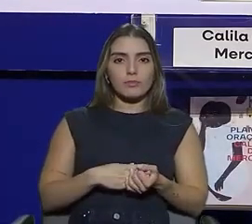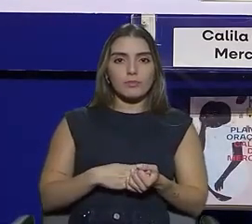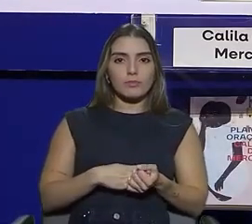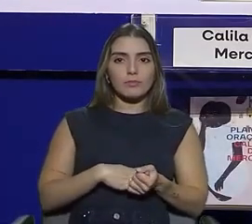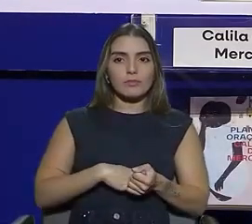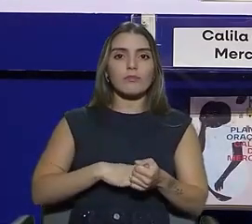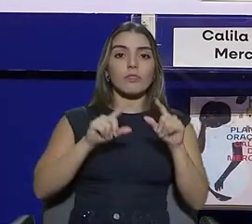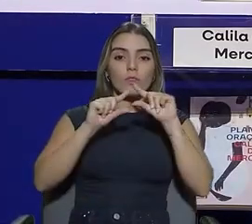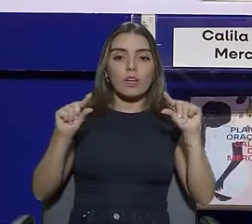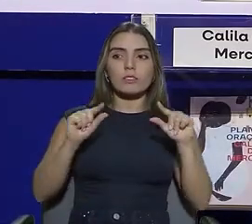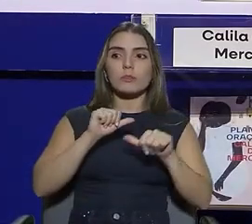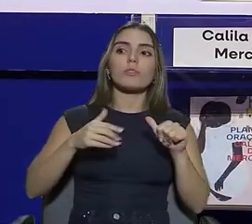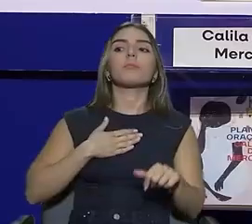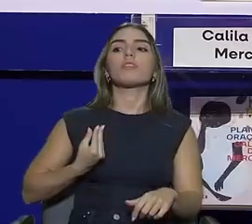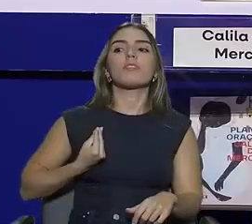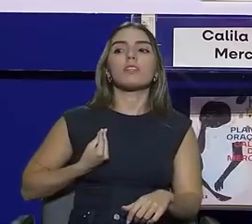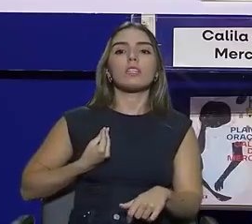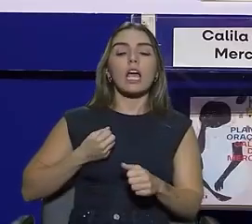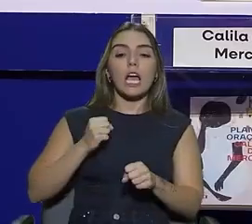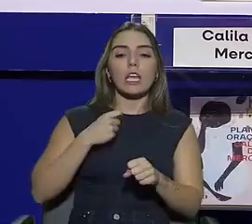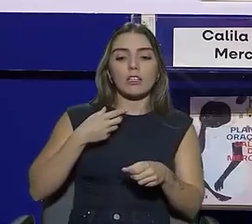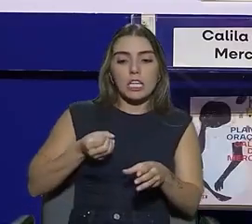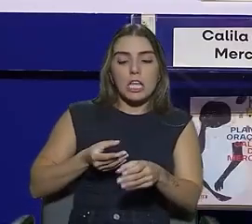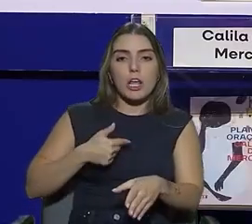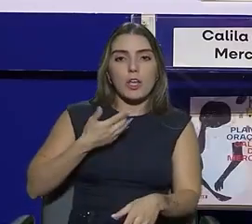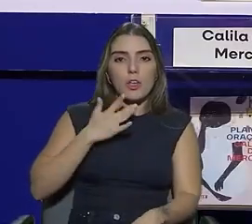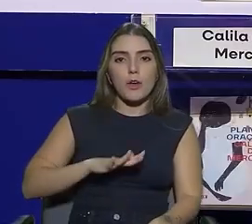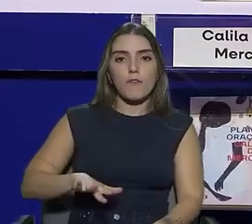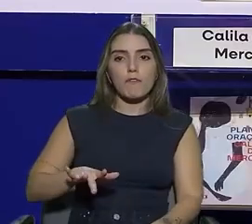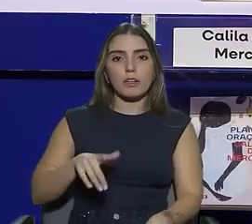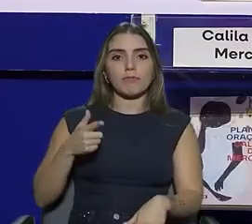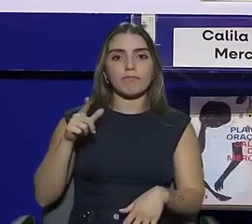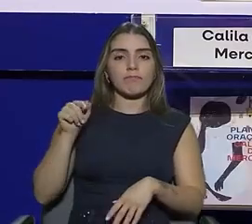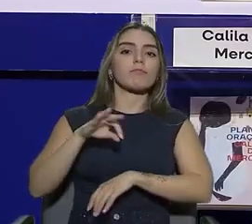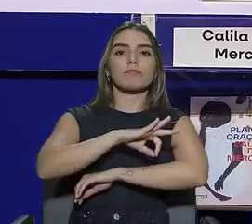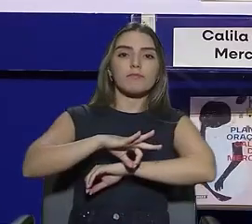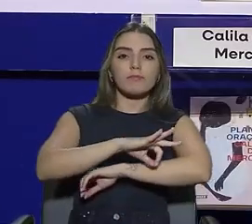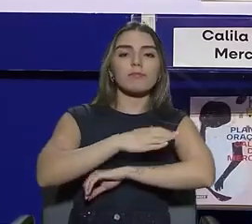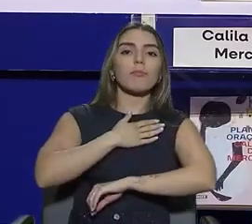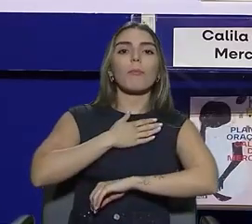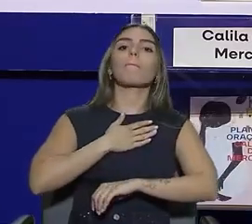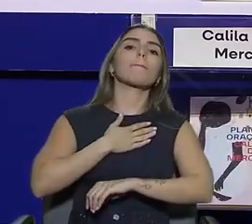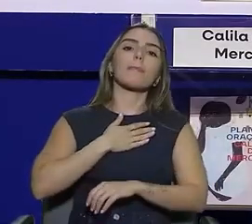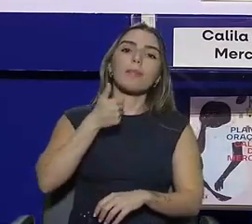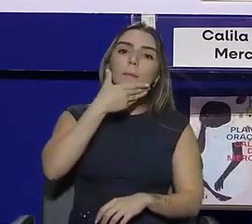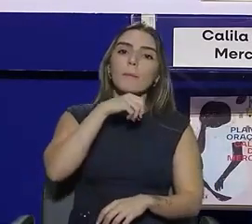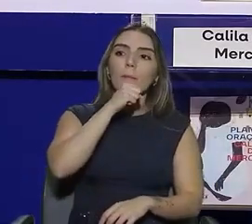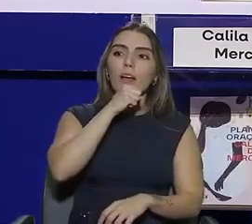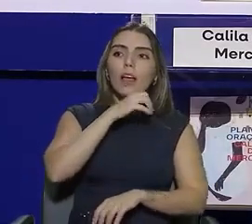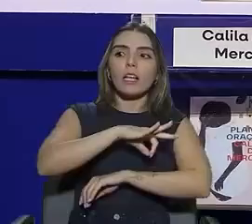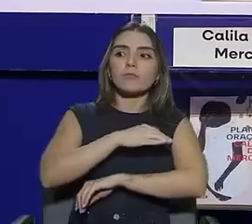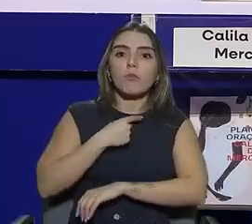vida. Criou-me desde o menino para arquiteto meu pai. Foi-se-me um dia a saúde, fiz-me arquiteto, não pude. Eu sou